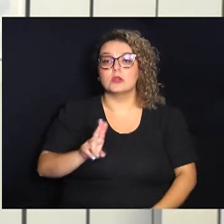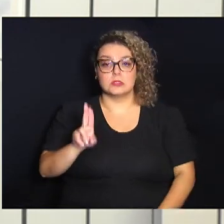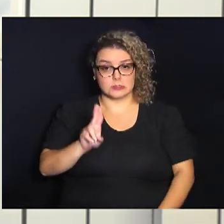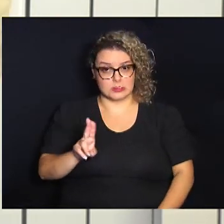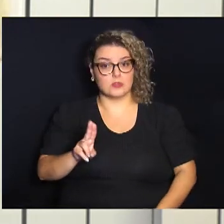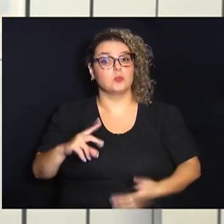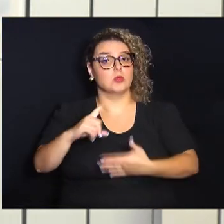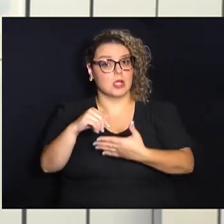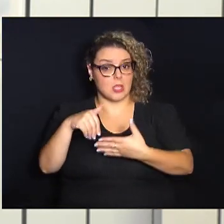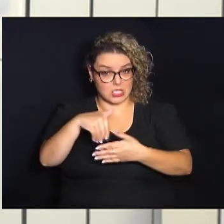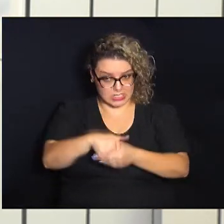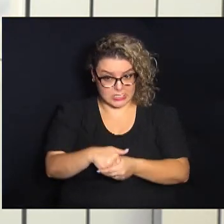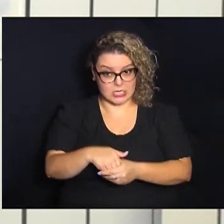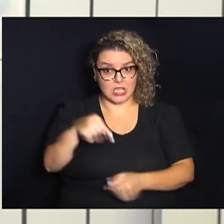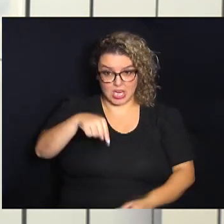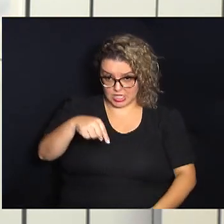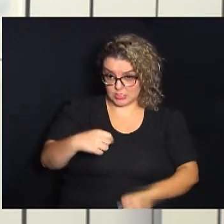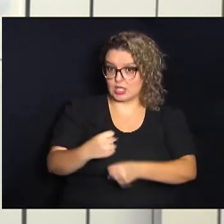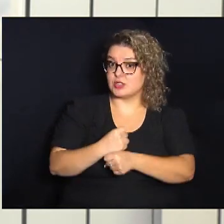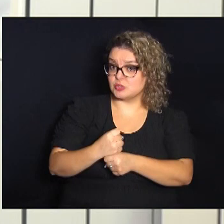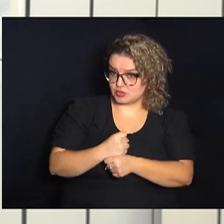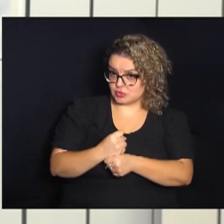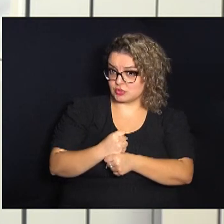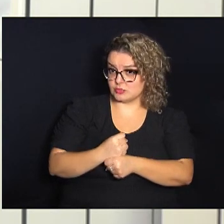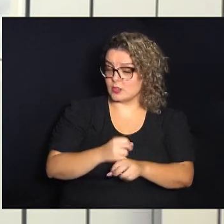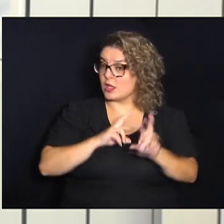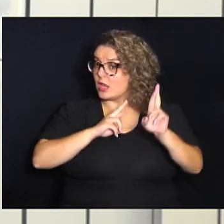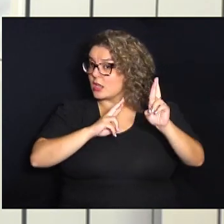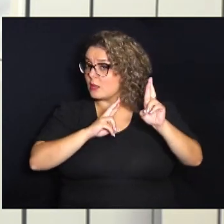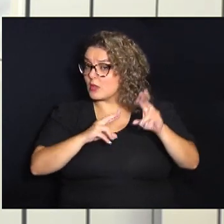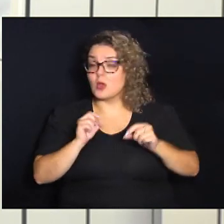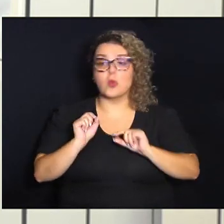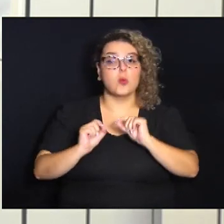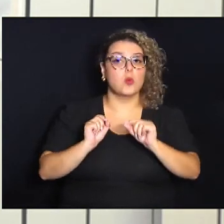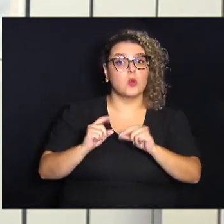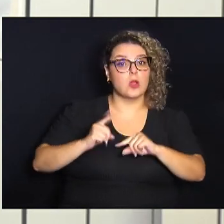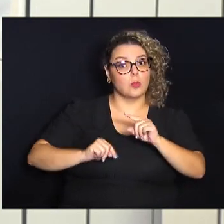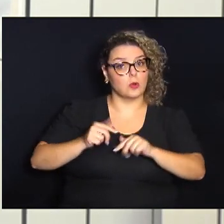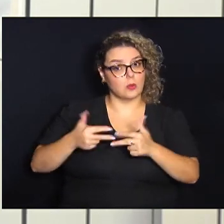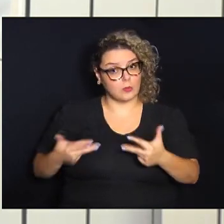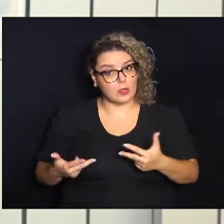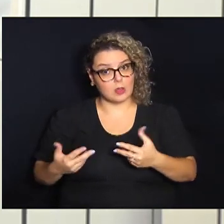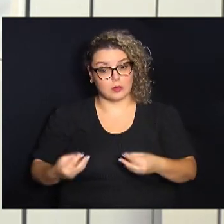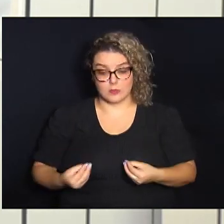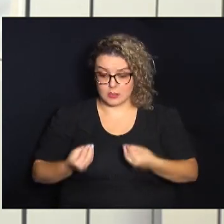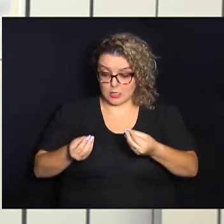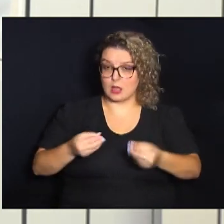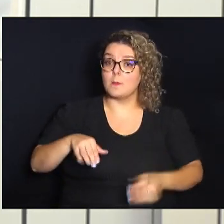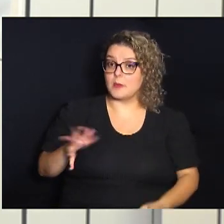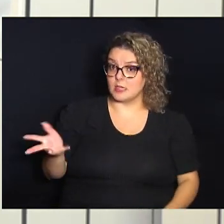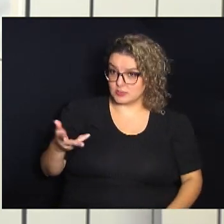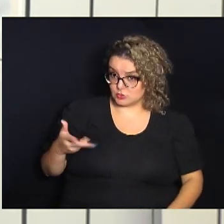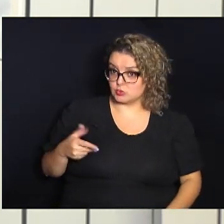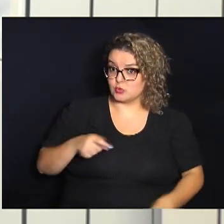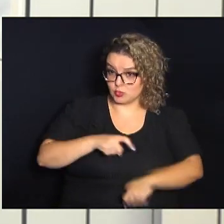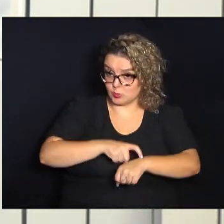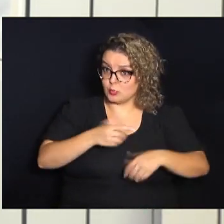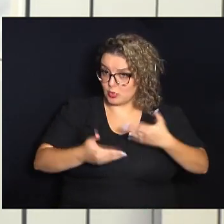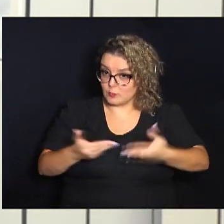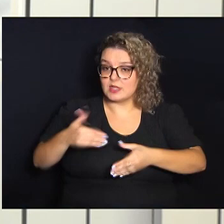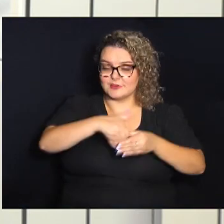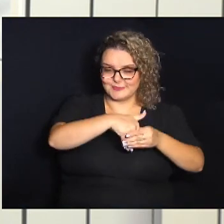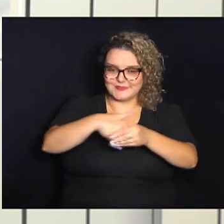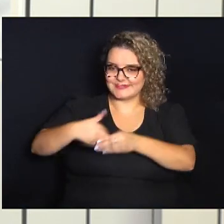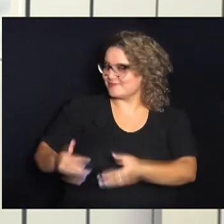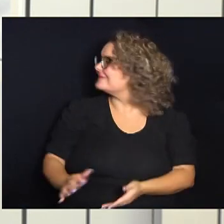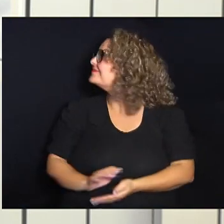nas eleições deste ano. A expectativa é que o equipamento traga mais agilidade no processo de votação.